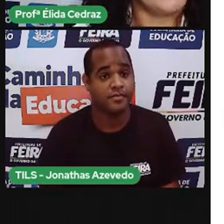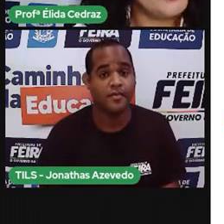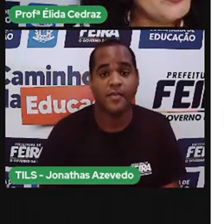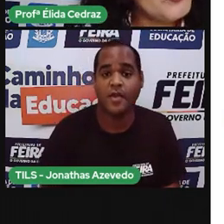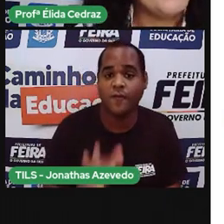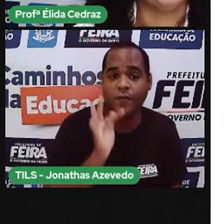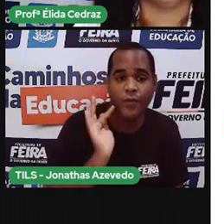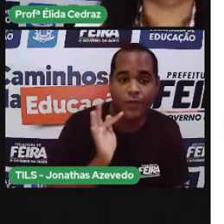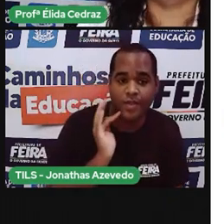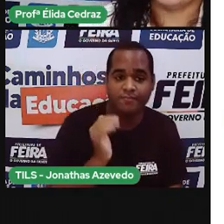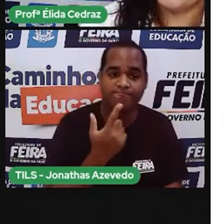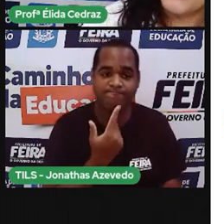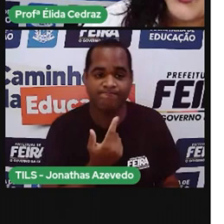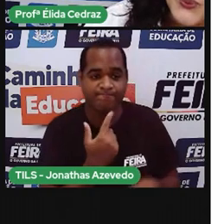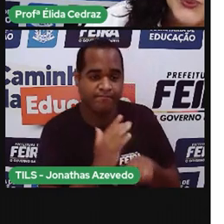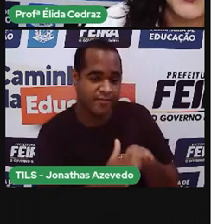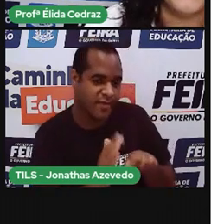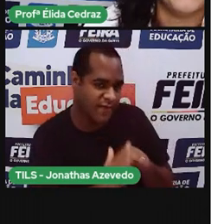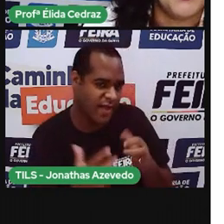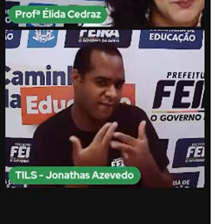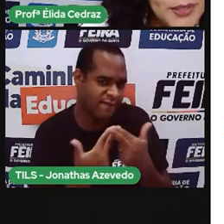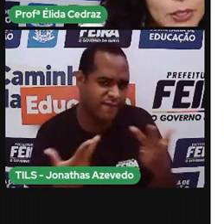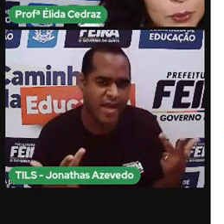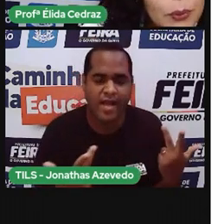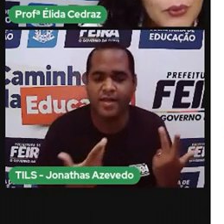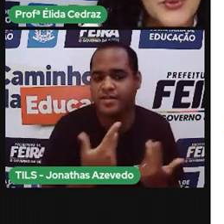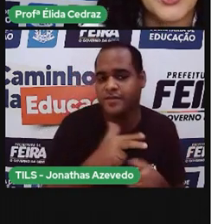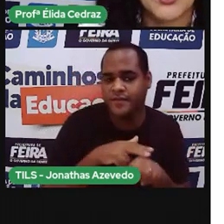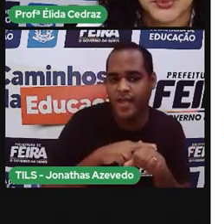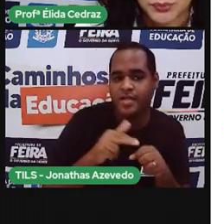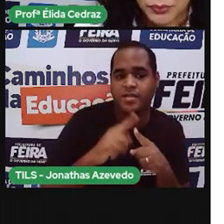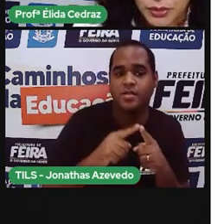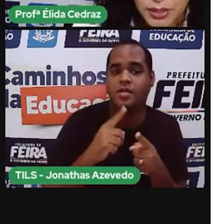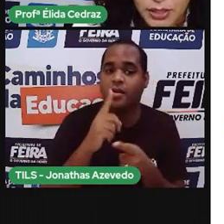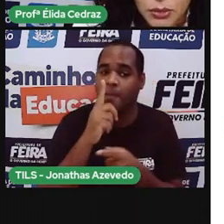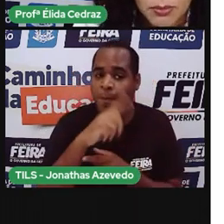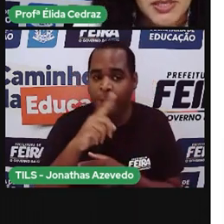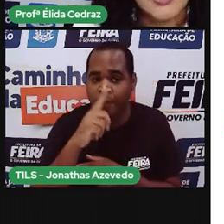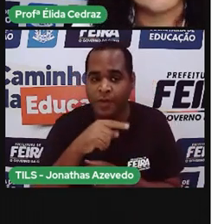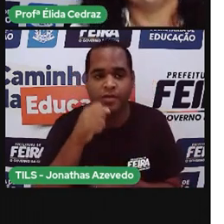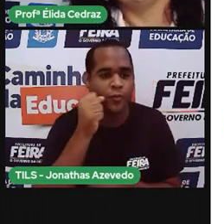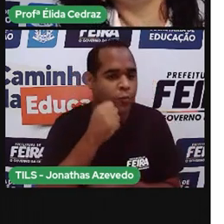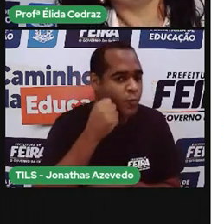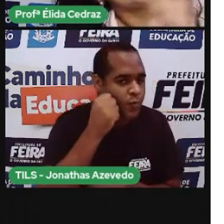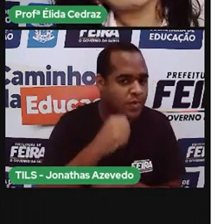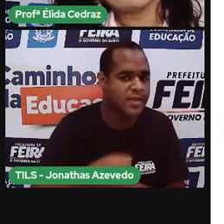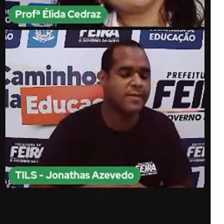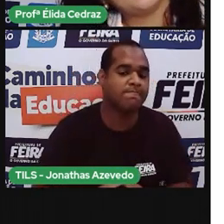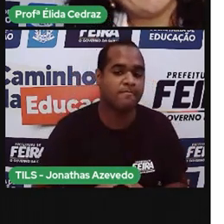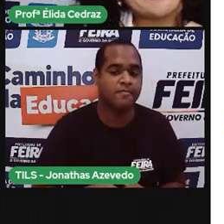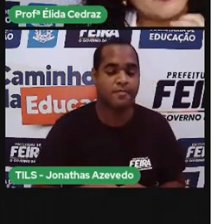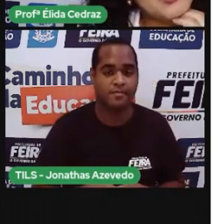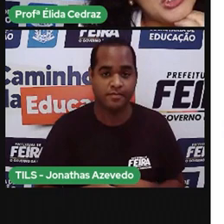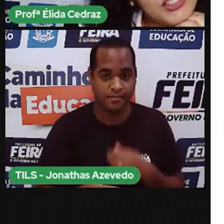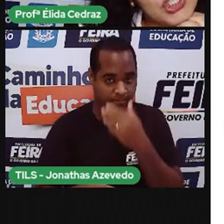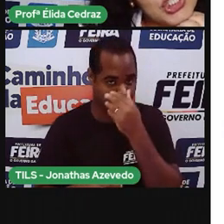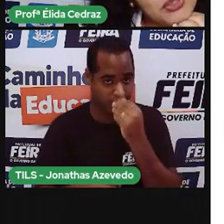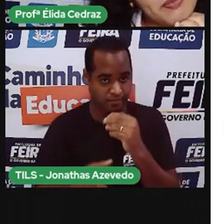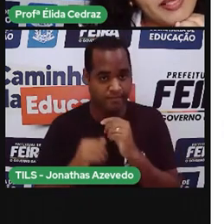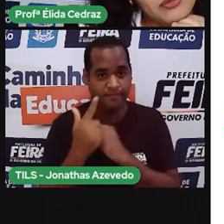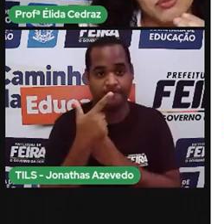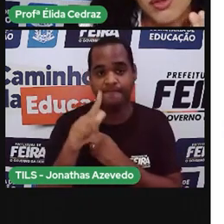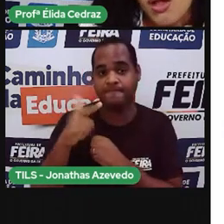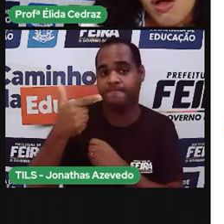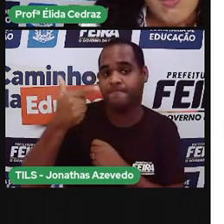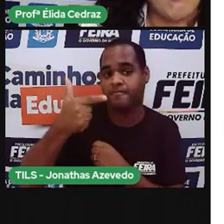Frutas, verduras, suco, biscoito. Isso mesmo. E a segunda opção de lanche